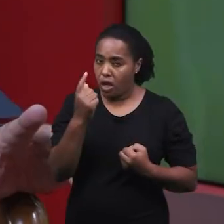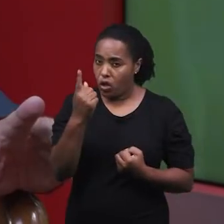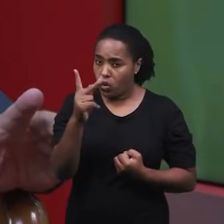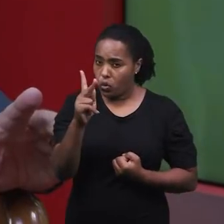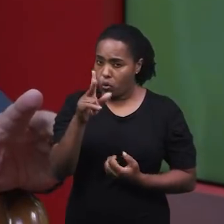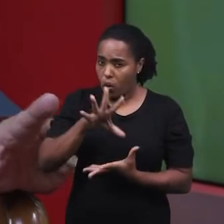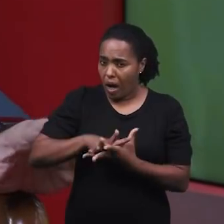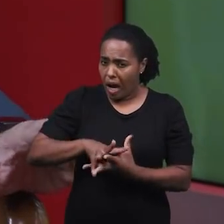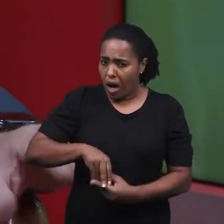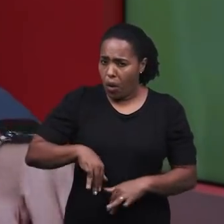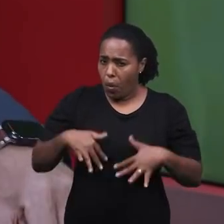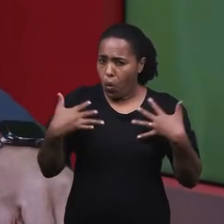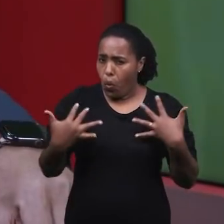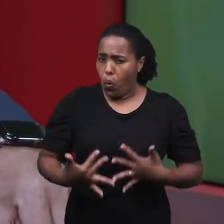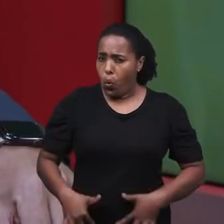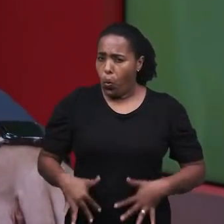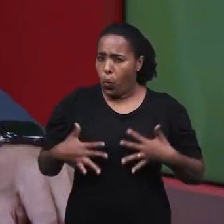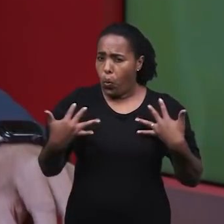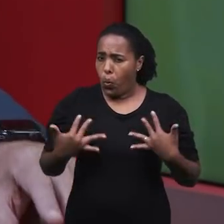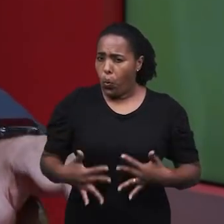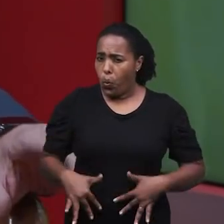Sua alma está aflita,